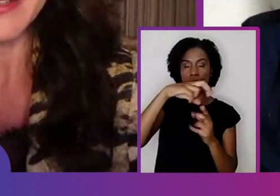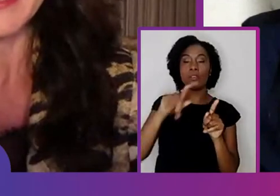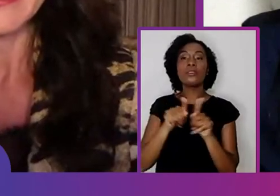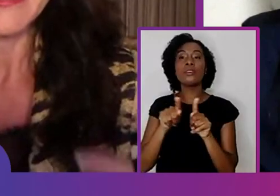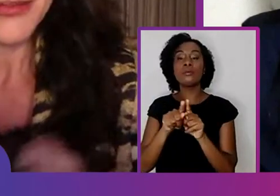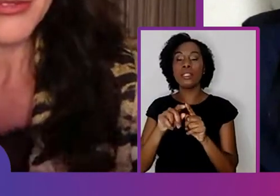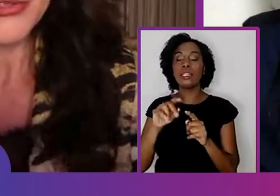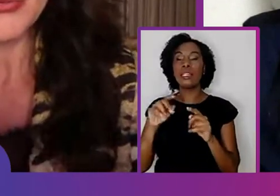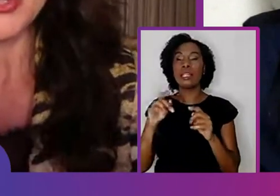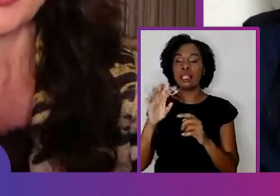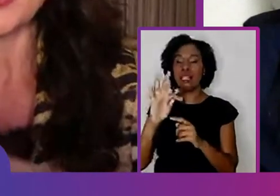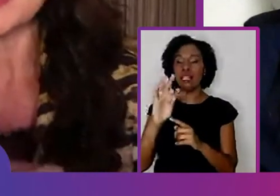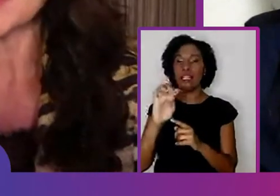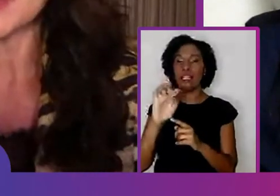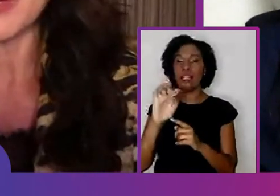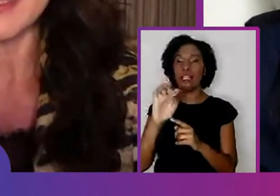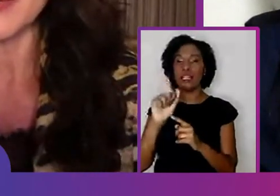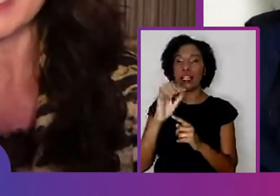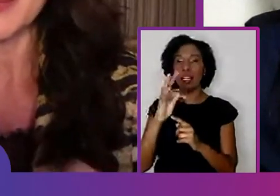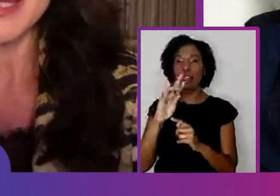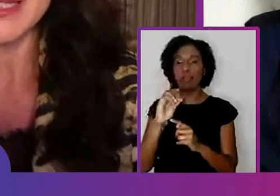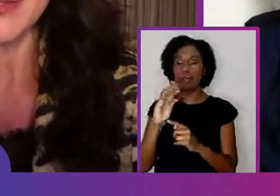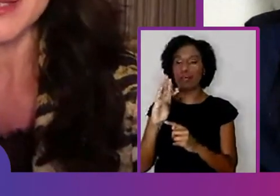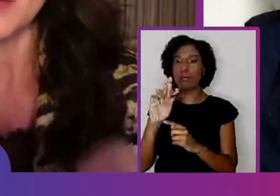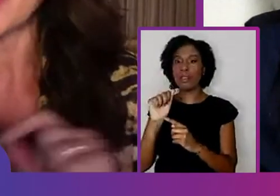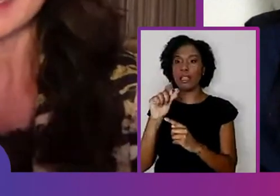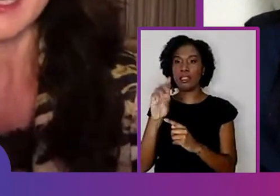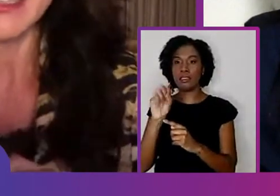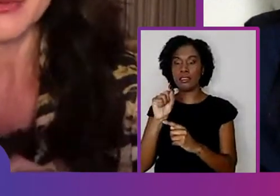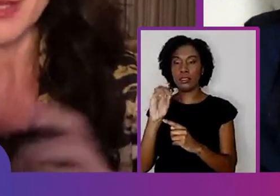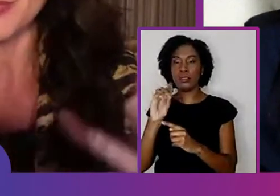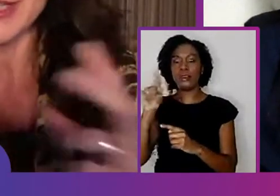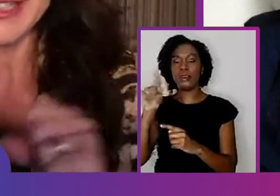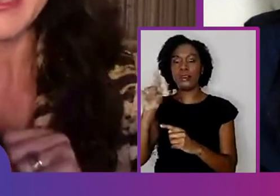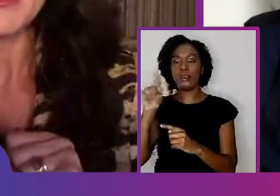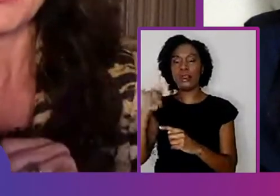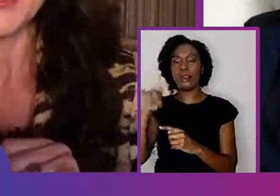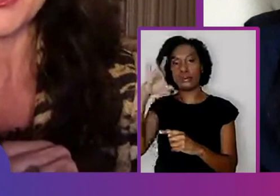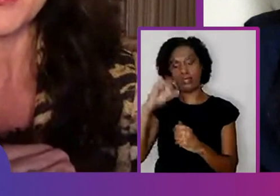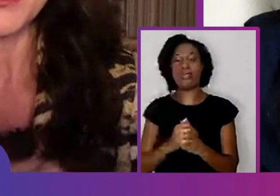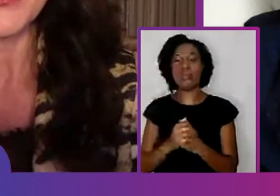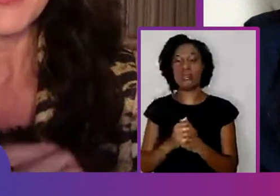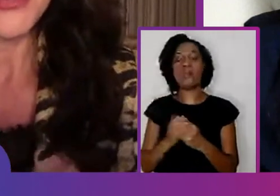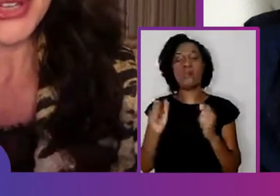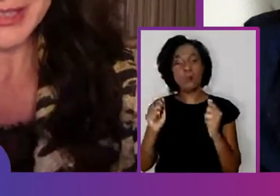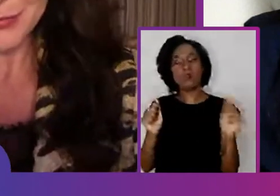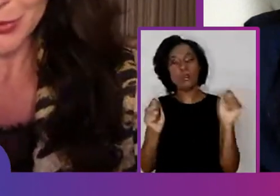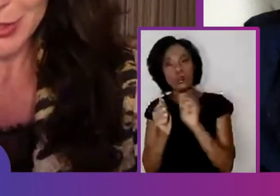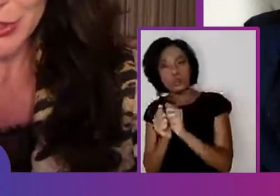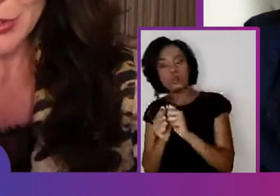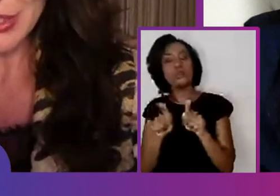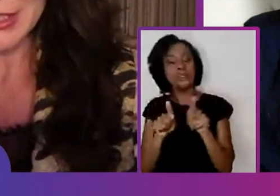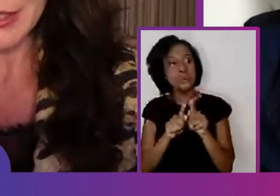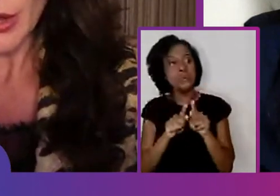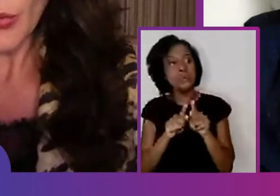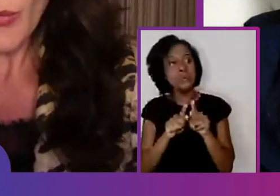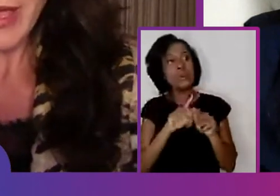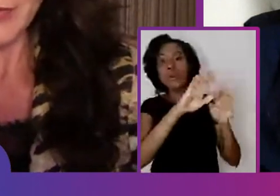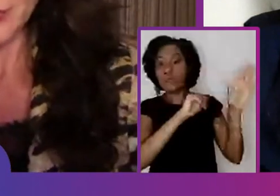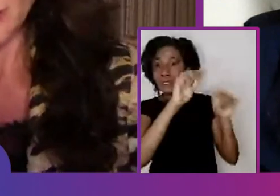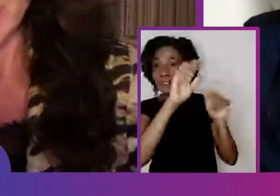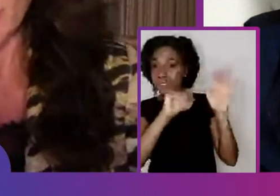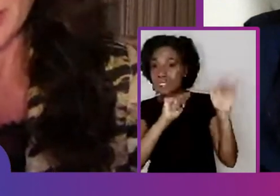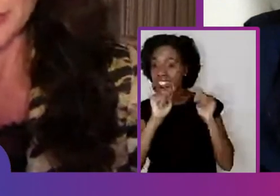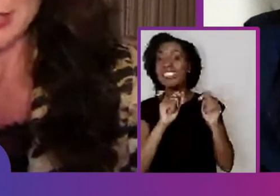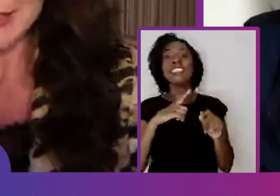no Instagram. Então, se junte a nós. Se você conhece alguém que precisa ver essa conversa e ainda não está por aqui, vai chamando. Mas já tem muita gente aqui.